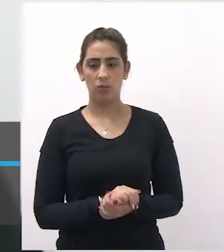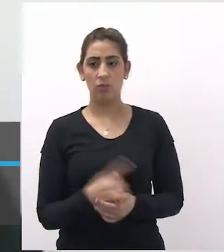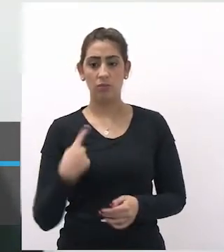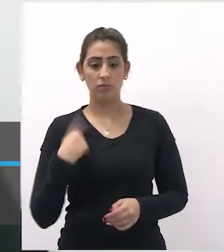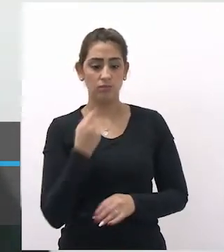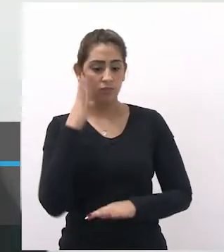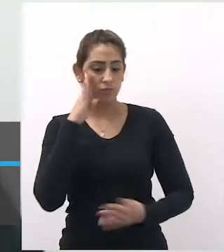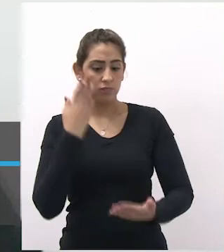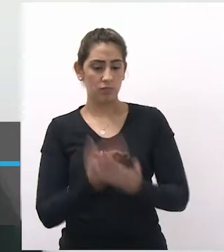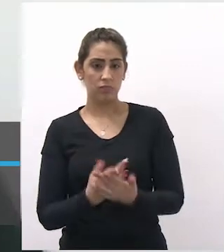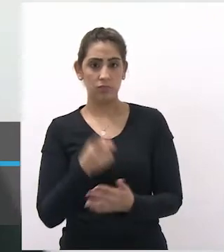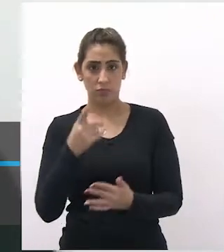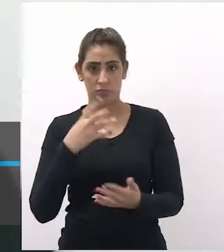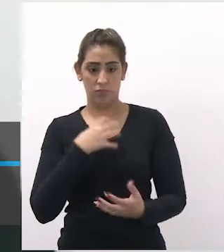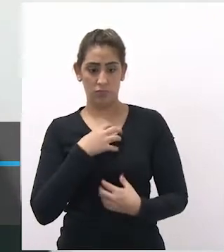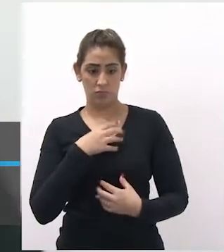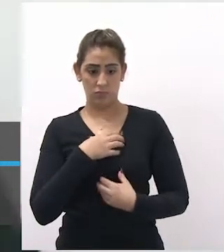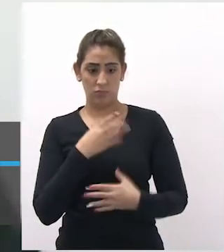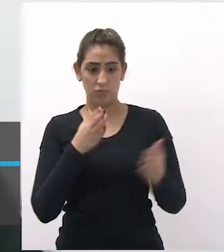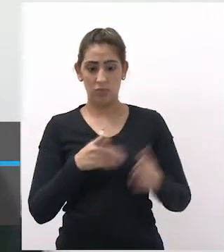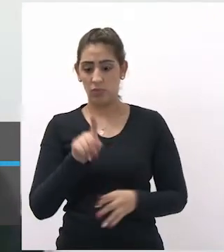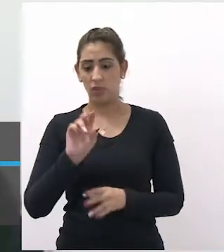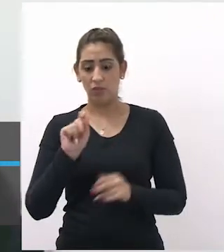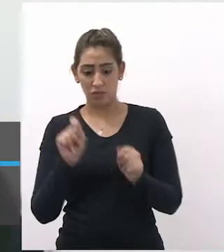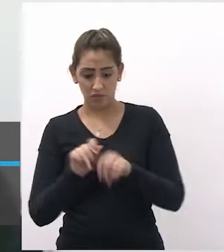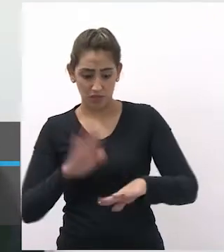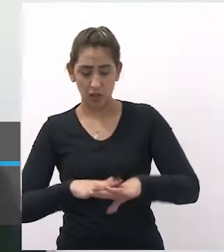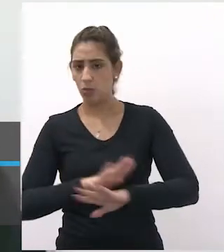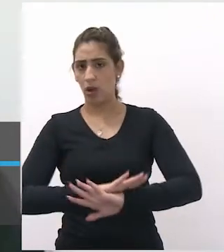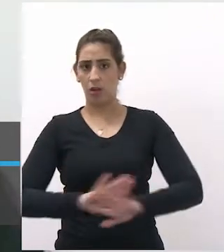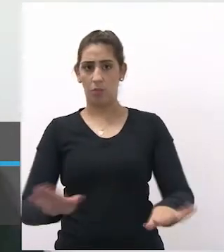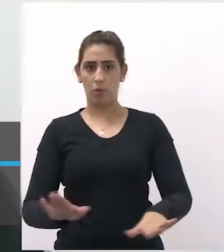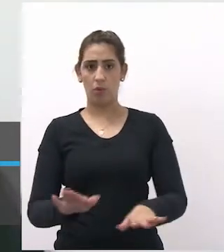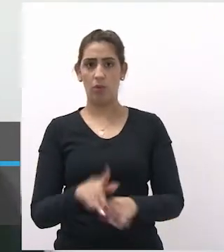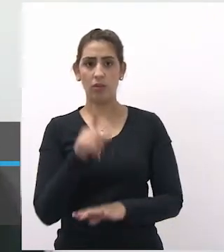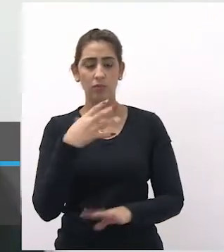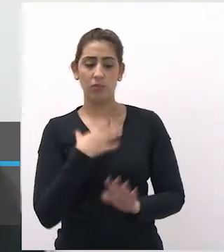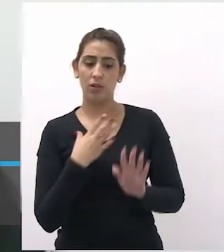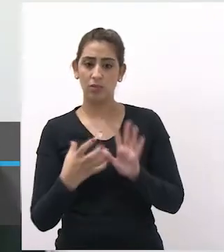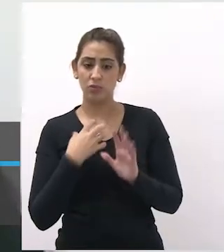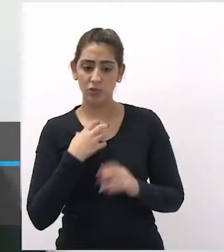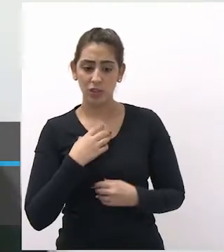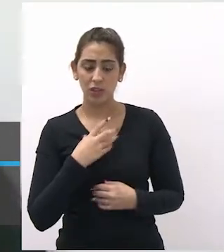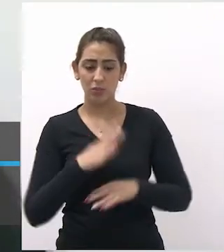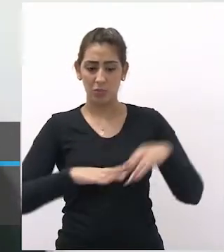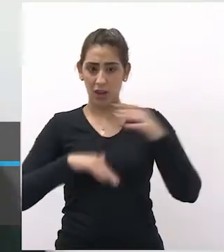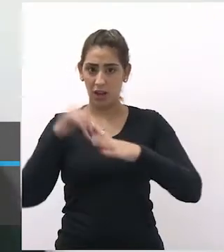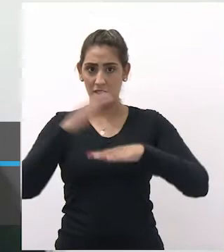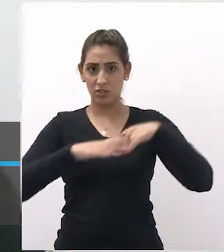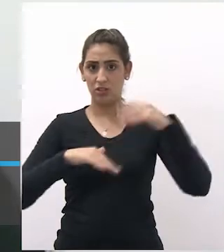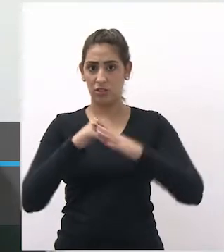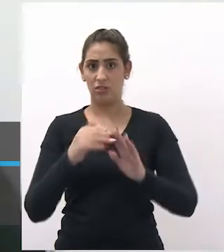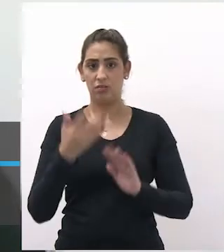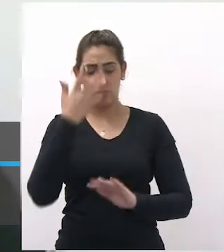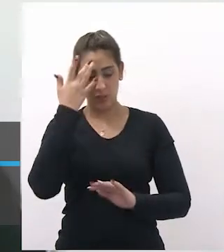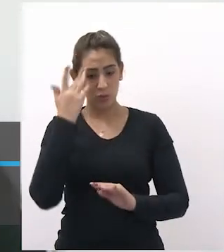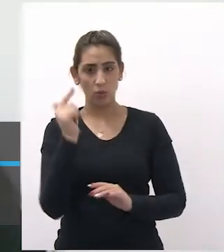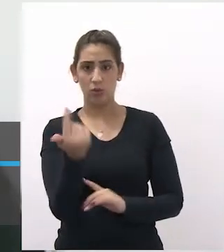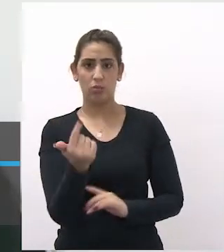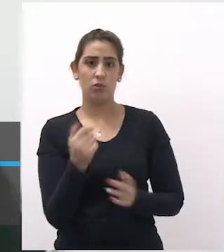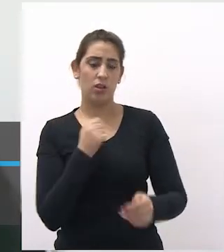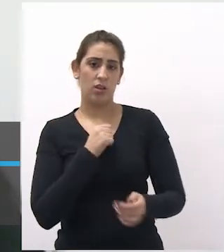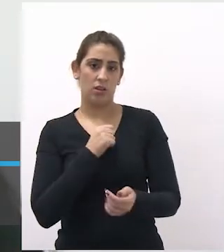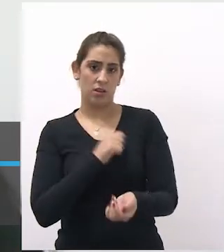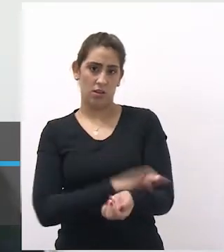faz parte do status quo, está instituído e acabou. Né? Uma prática antirracista, ela parte muito dessa inquietação, de você passar a